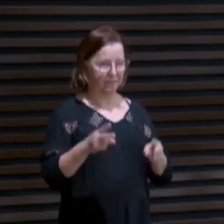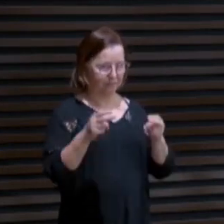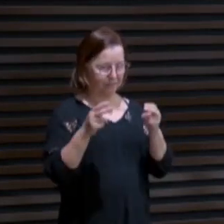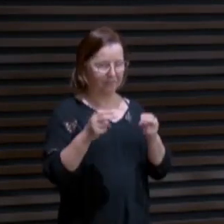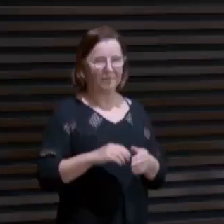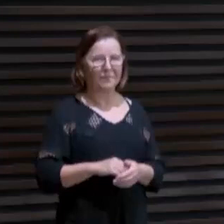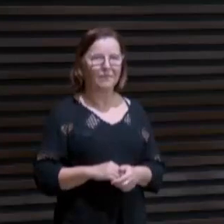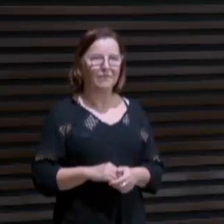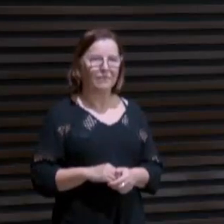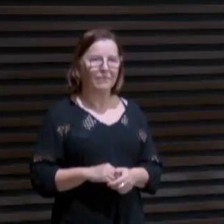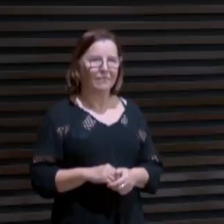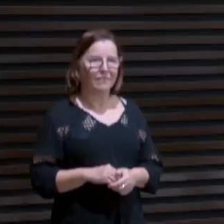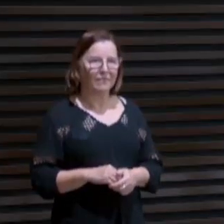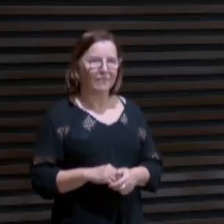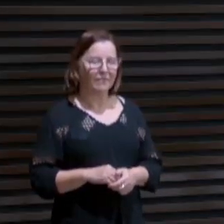respondem.